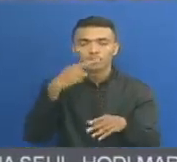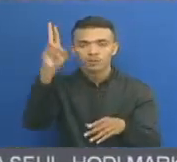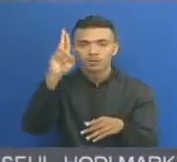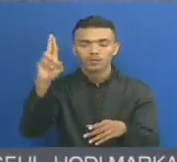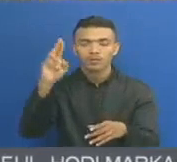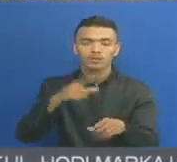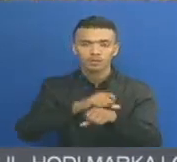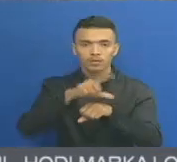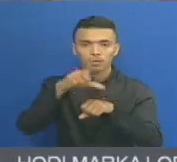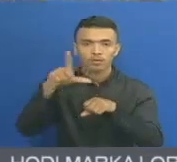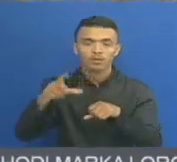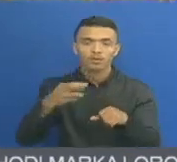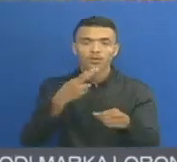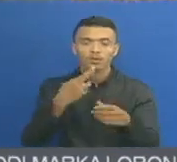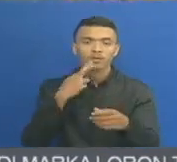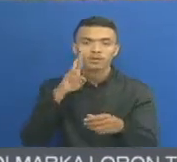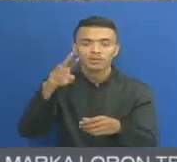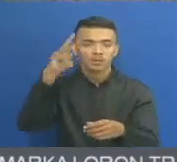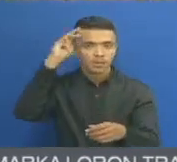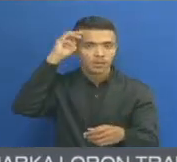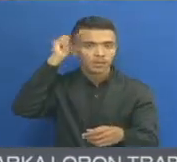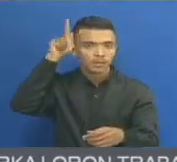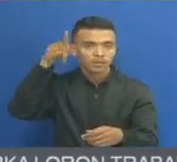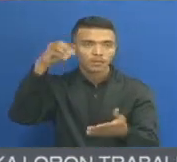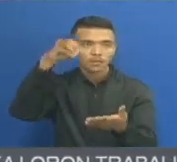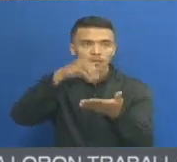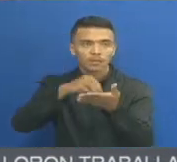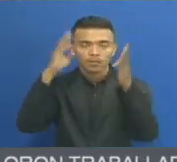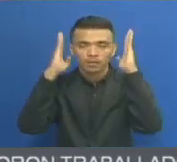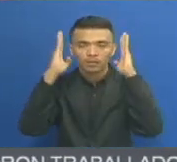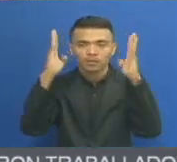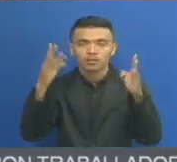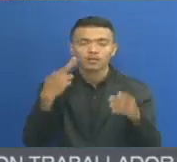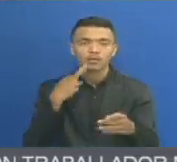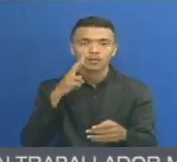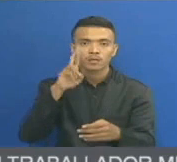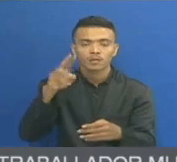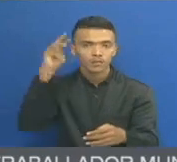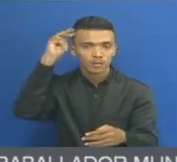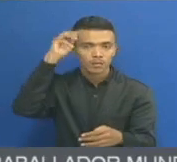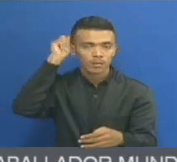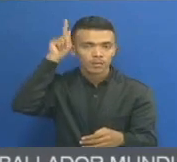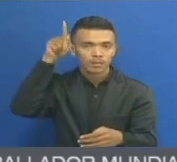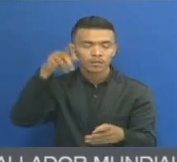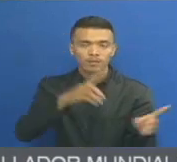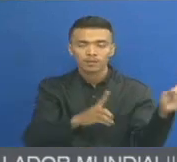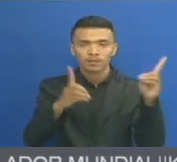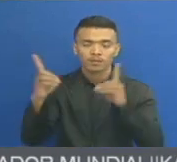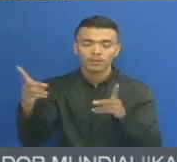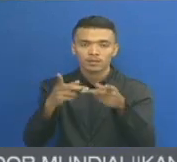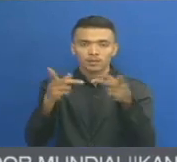fini local. Nune recomenda ba map a total atenção. Eu recomendo ba ia Ministro da Agricultura e Pesca, cria mecanismo de sal para